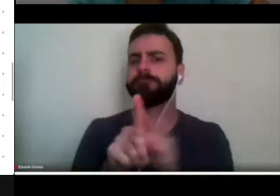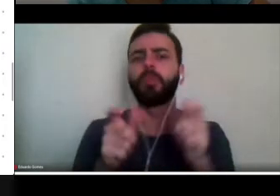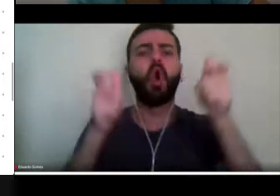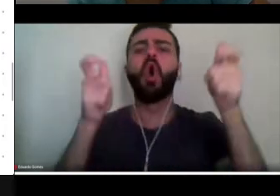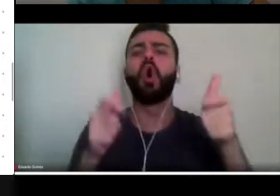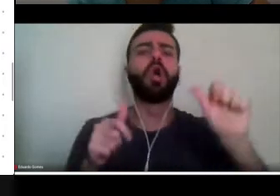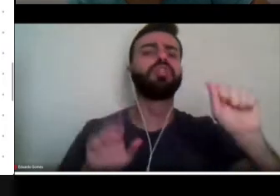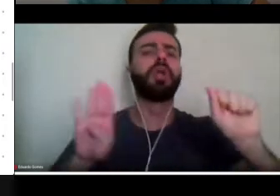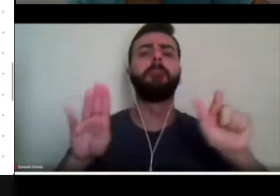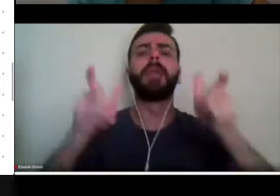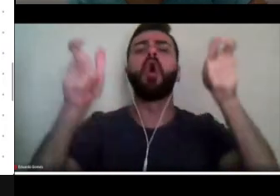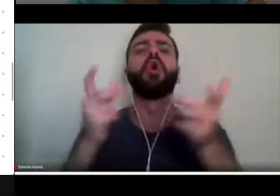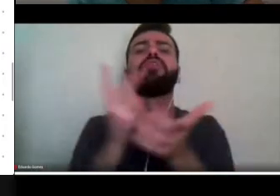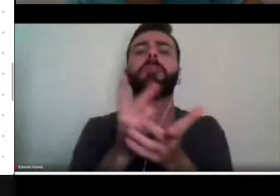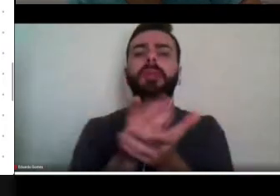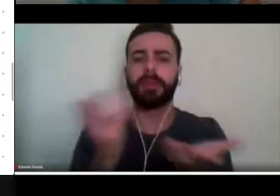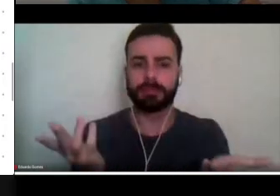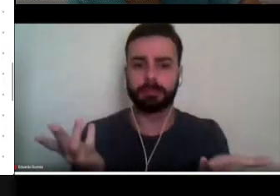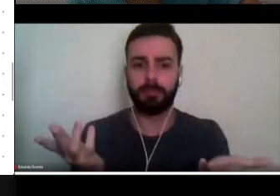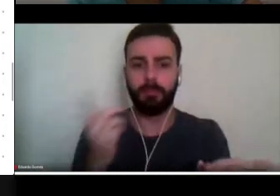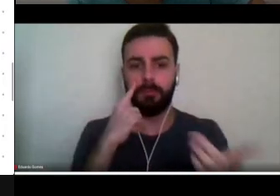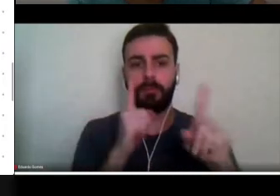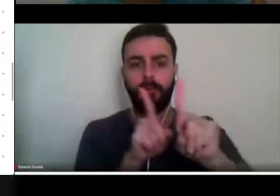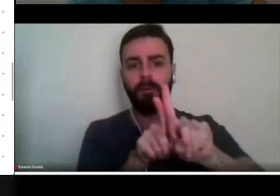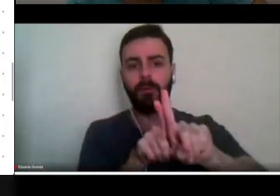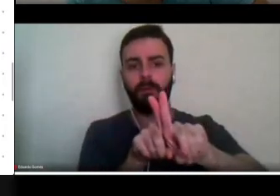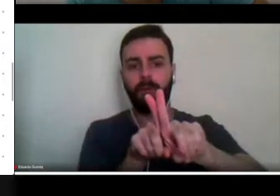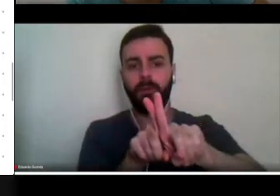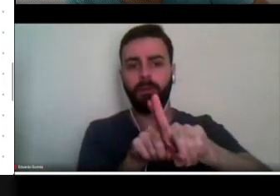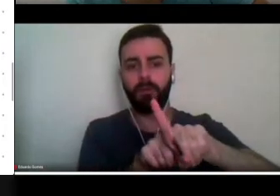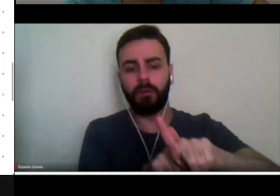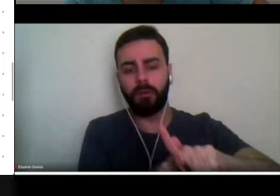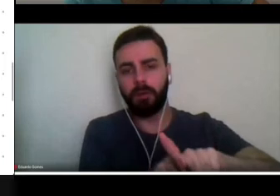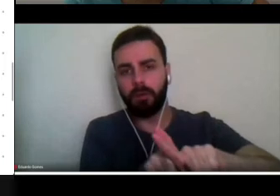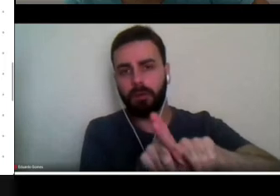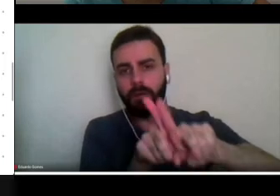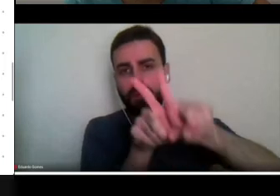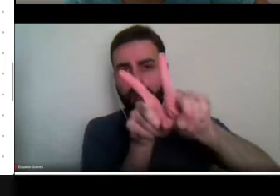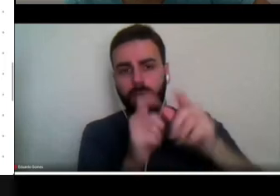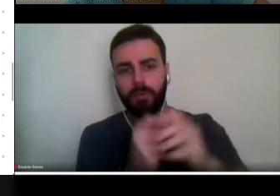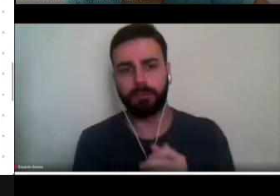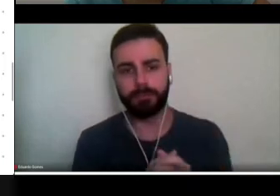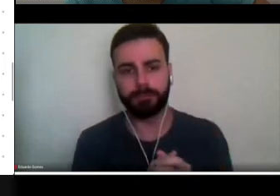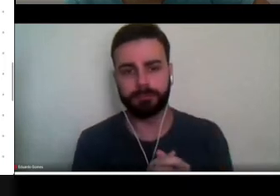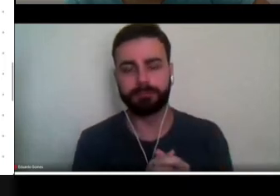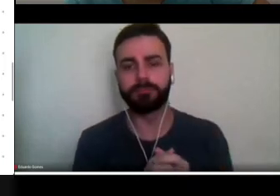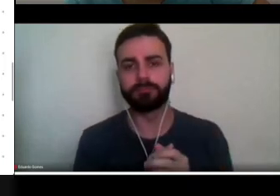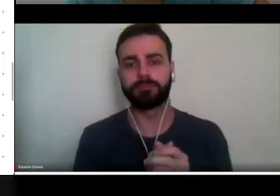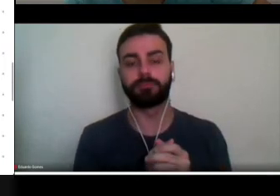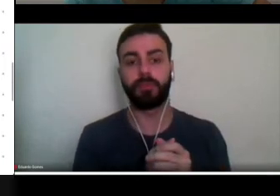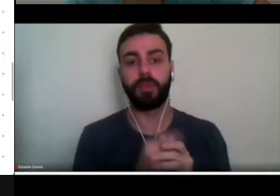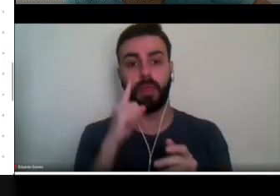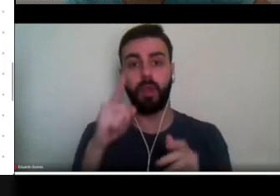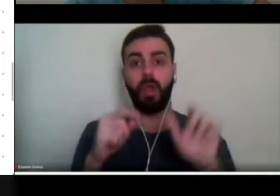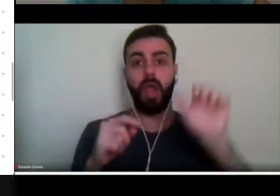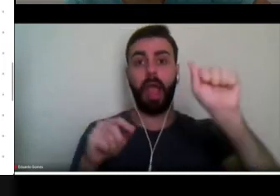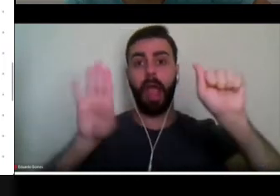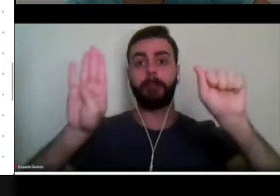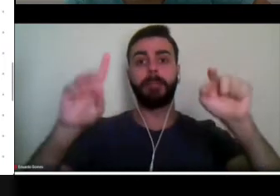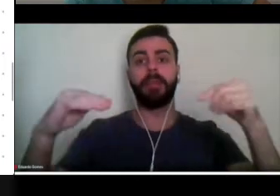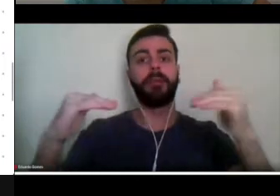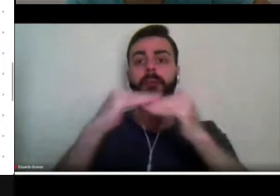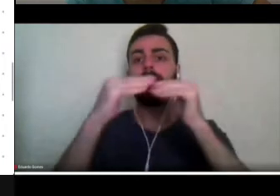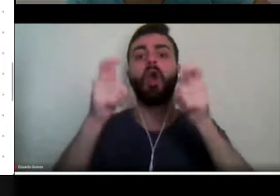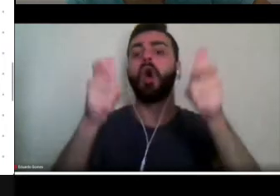apagar aqui para a gente ver melhor. Aonde que essas retas se cruzam? Em 1 segundo e em 3 segundos. Em 1 segundo e